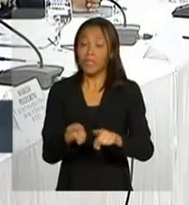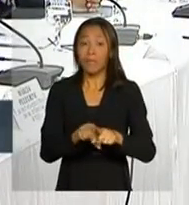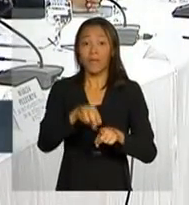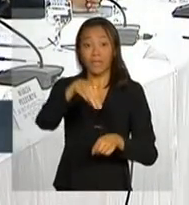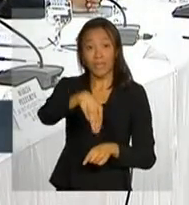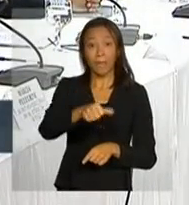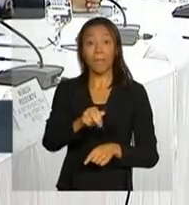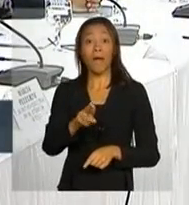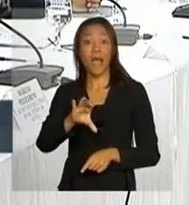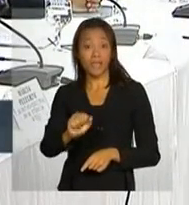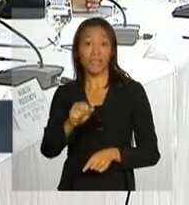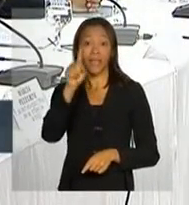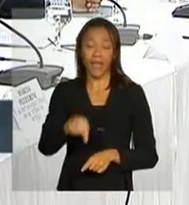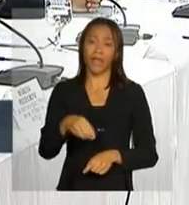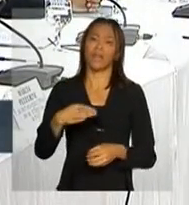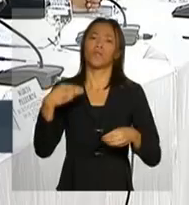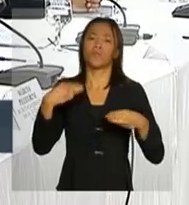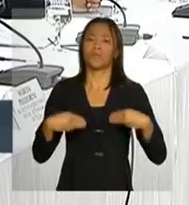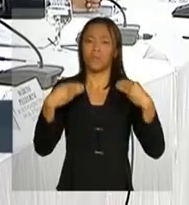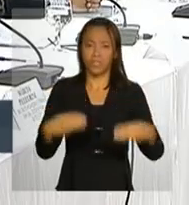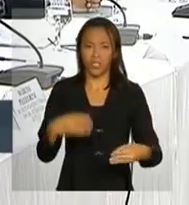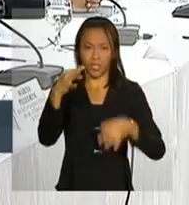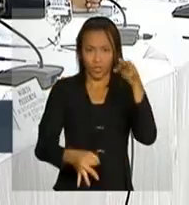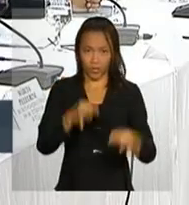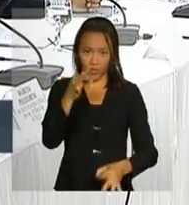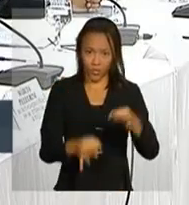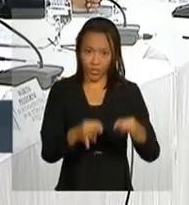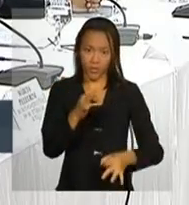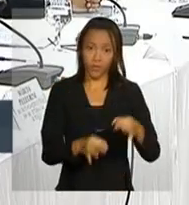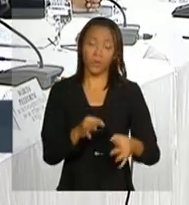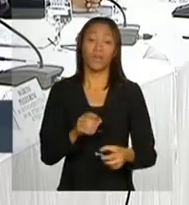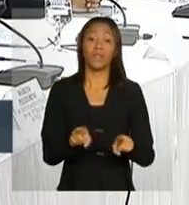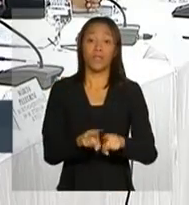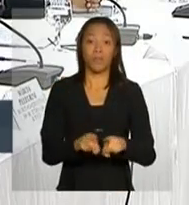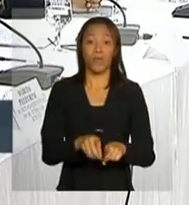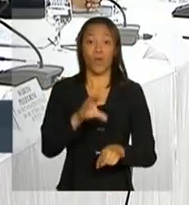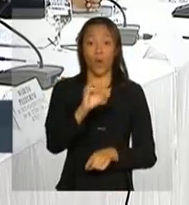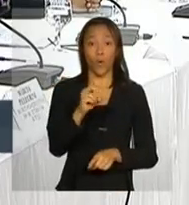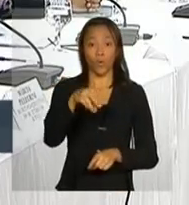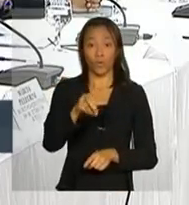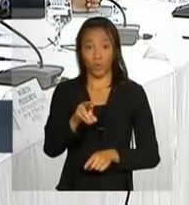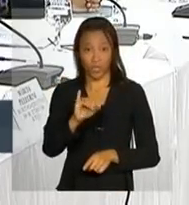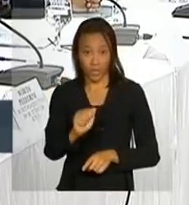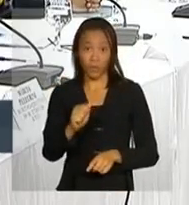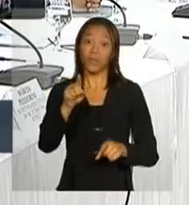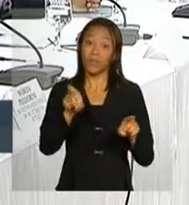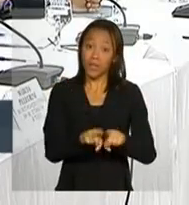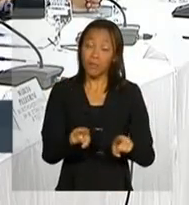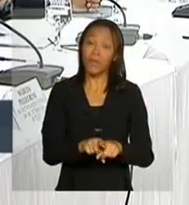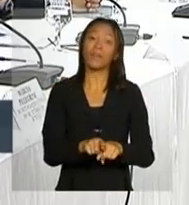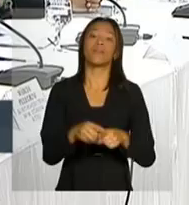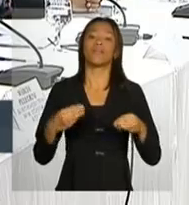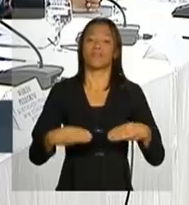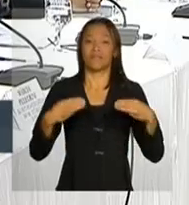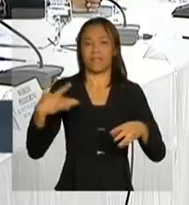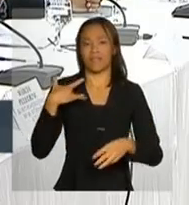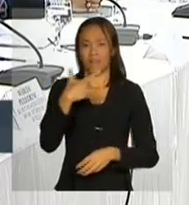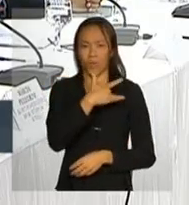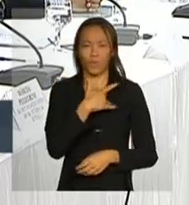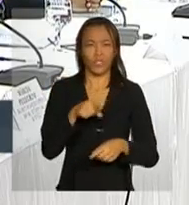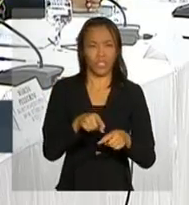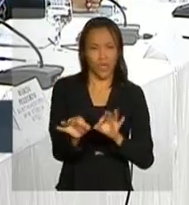Ministério da Justiça, que é secretária executiva do Odorico, do Luís Odorico, do Ministério da Saúde, que cuida da toda a questão da gestão